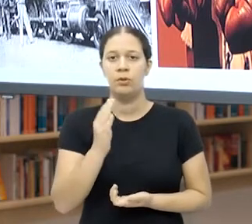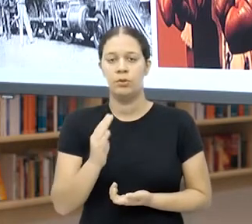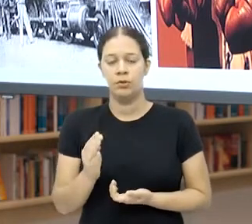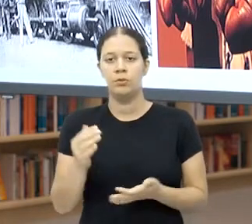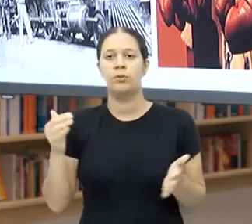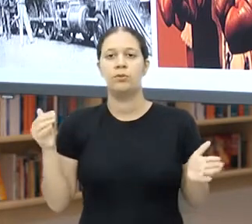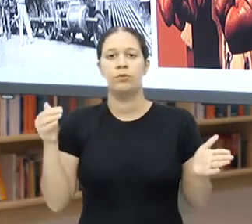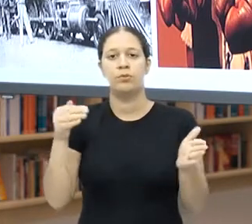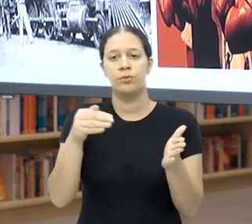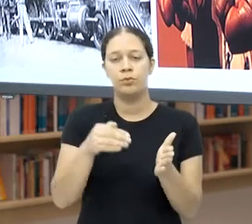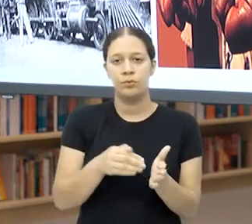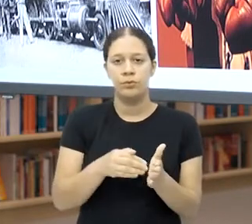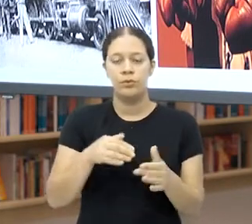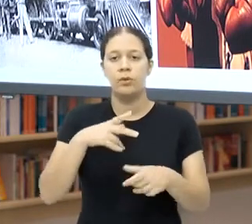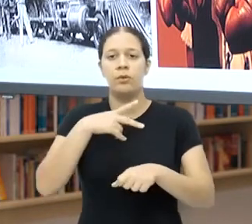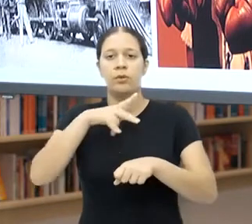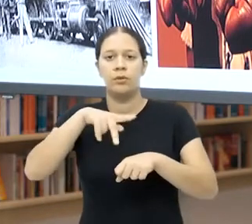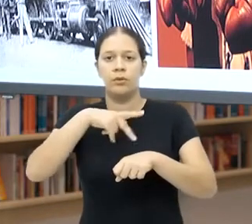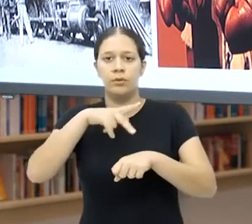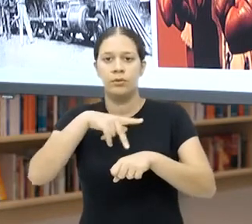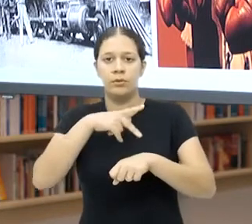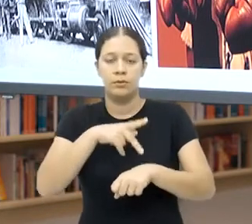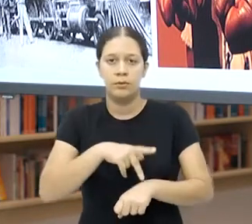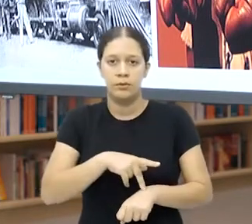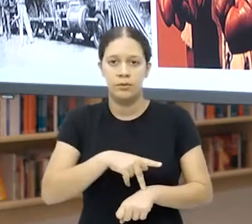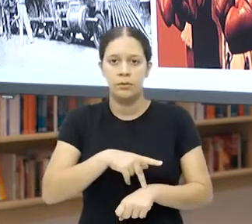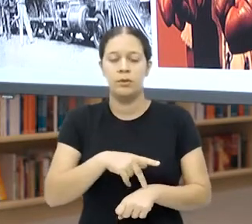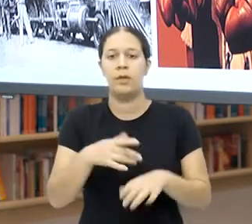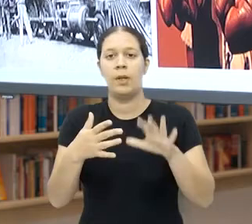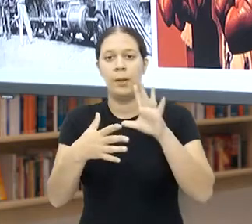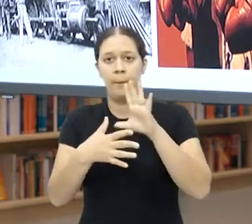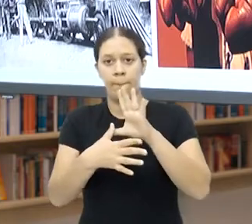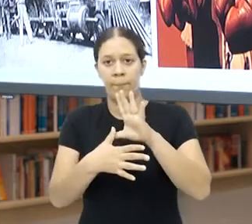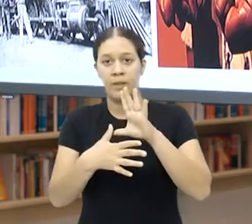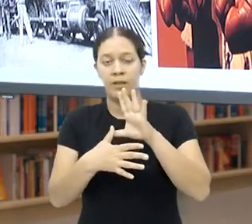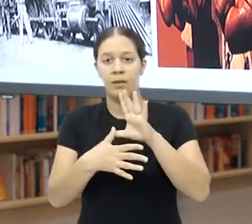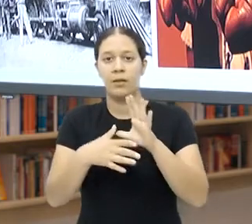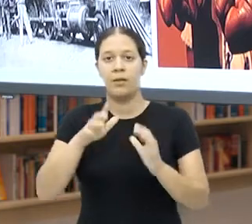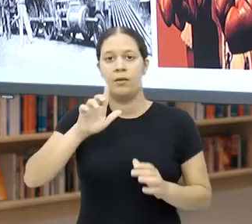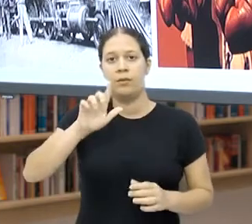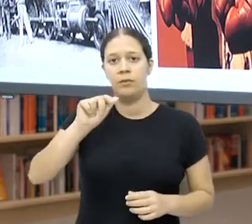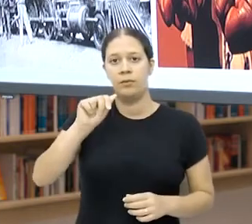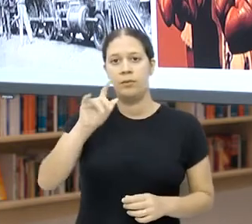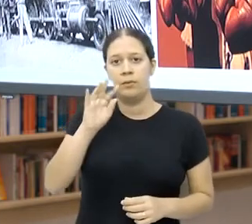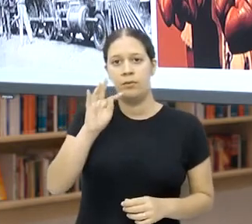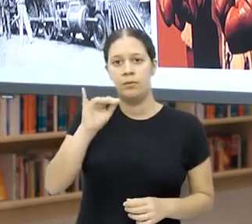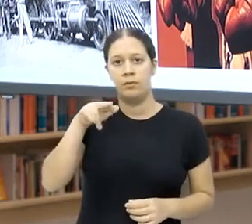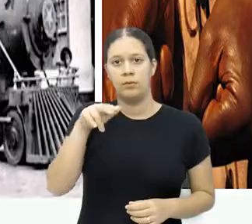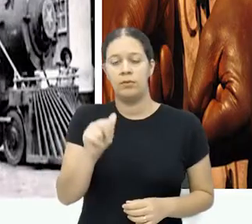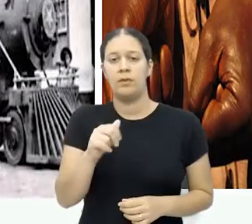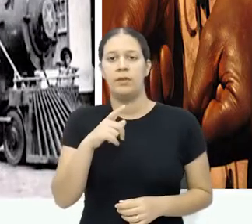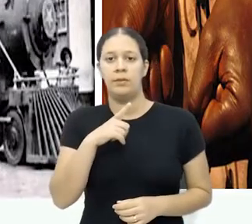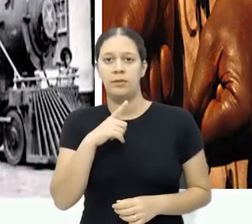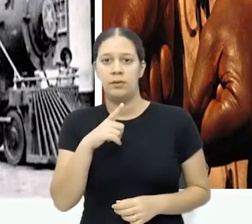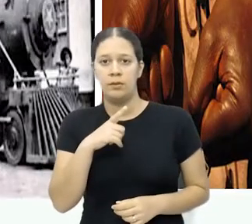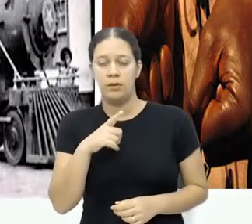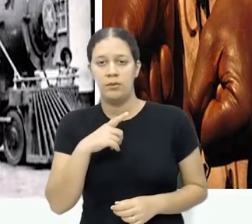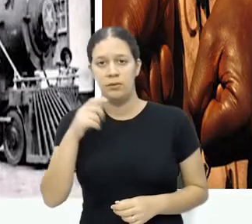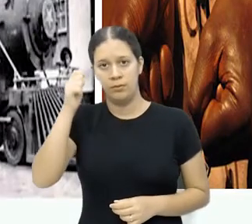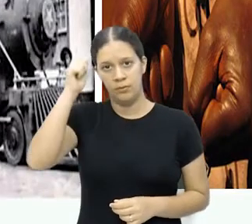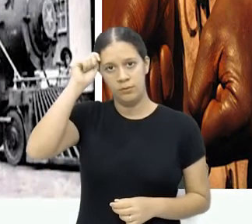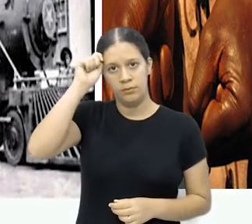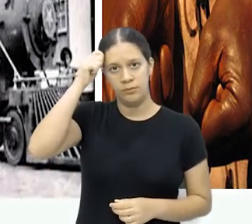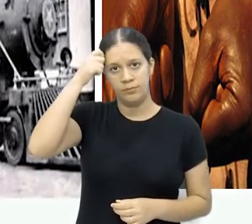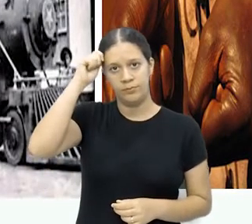último país, nós vemos lá as questões da América Latina, tá bom? A manter a escravidão. Portanto,